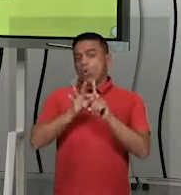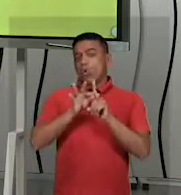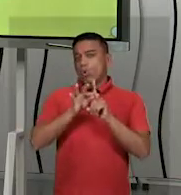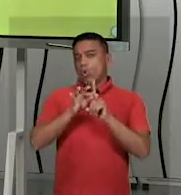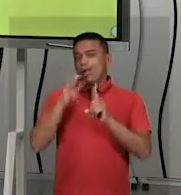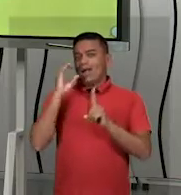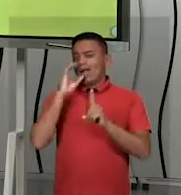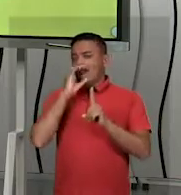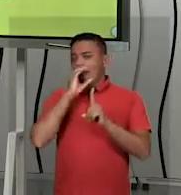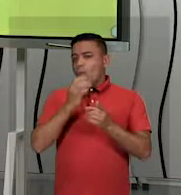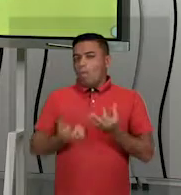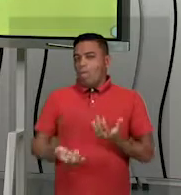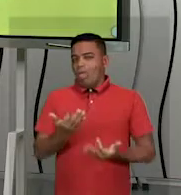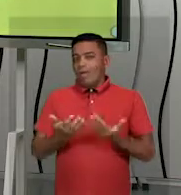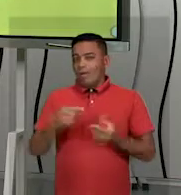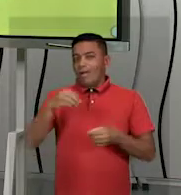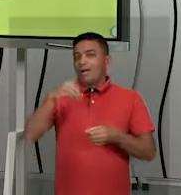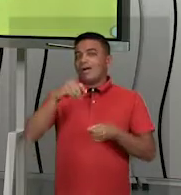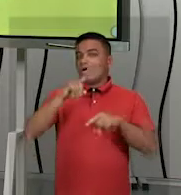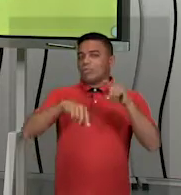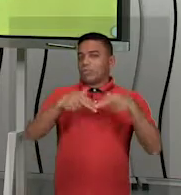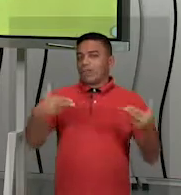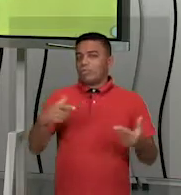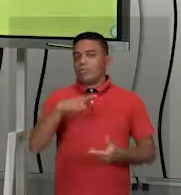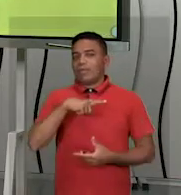térmica daquele objeto. Vamos lá.